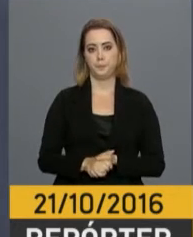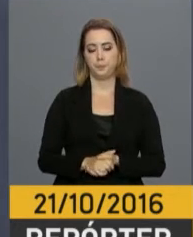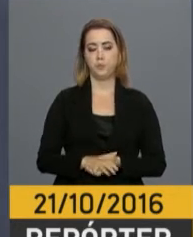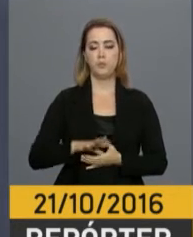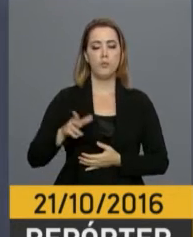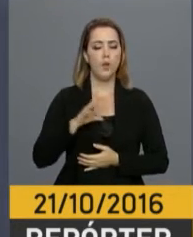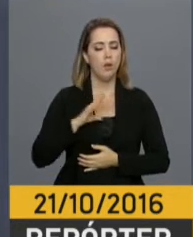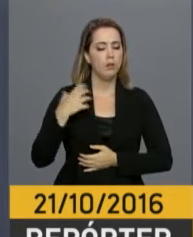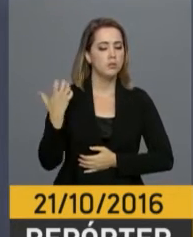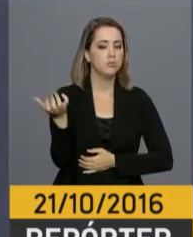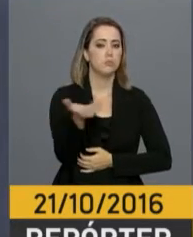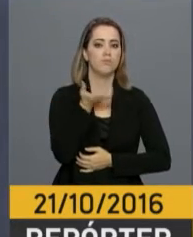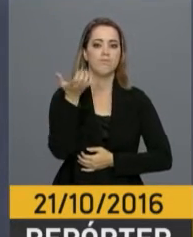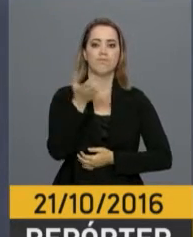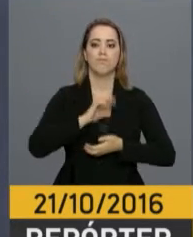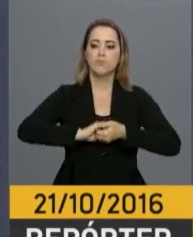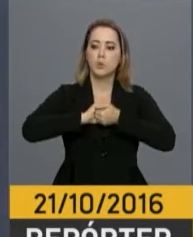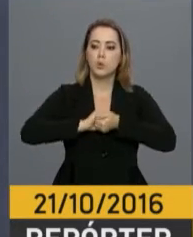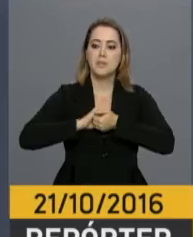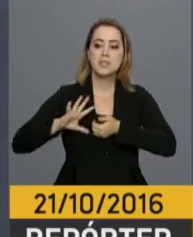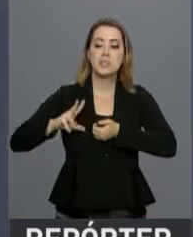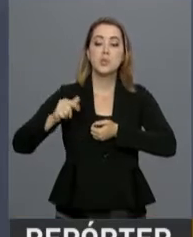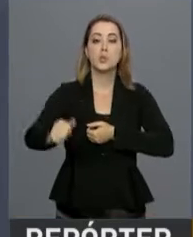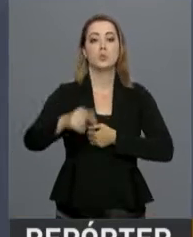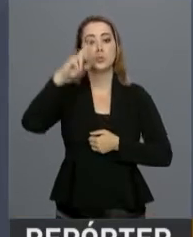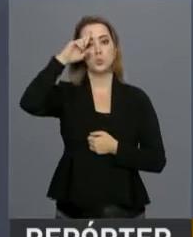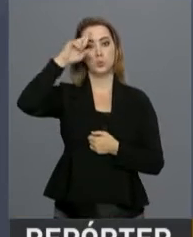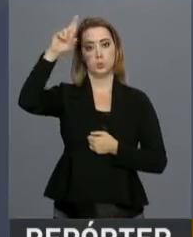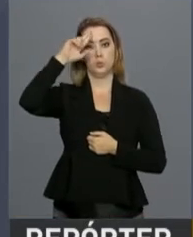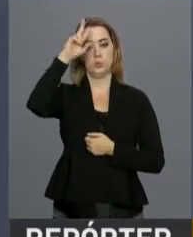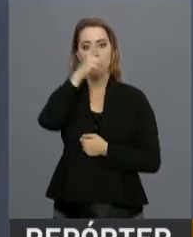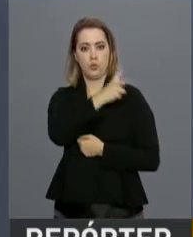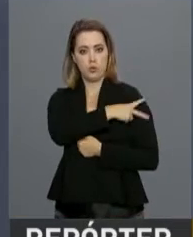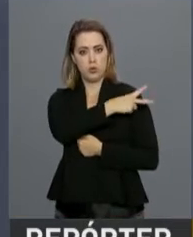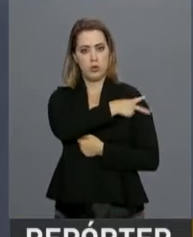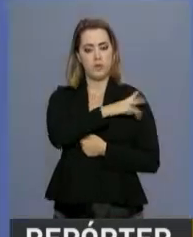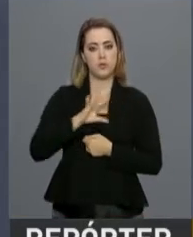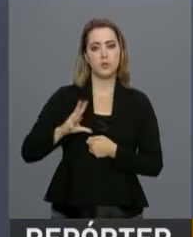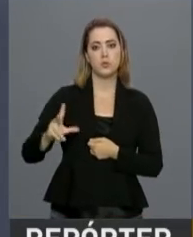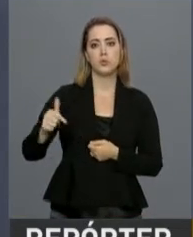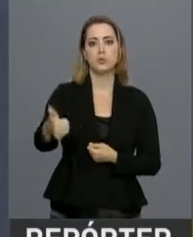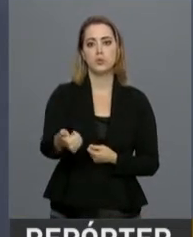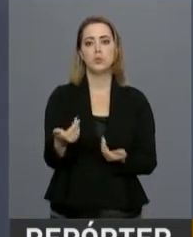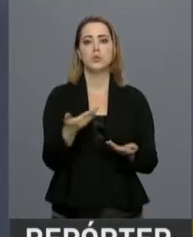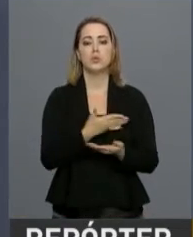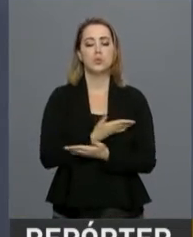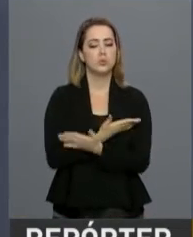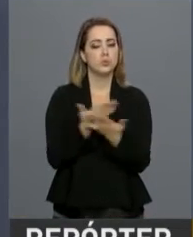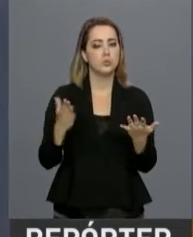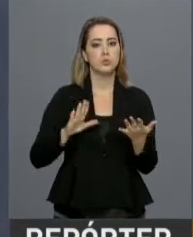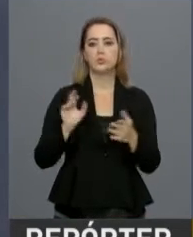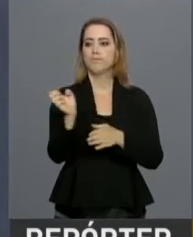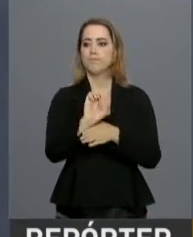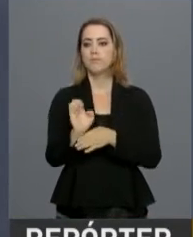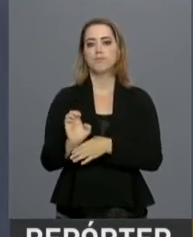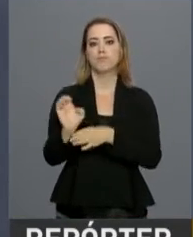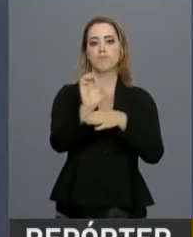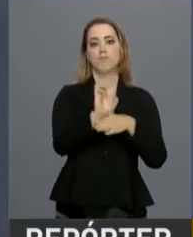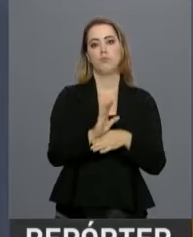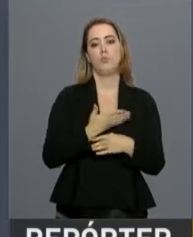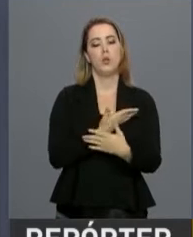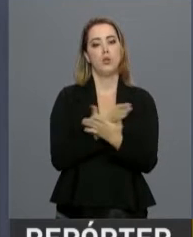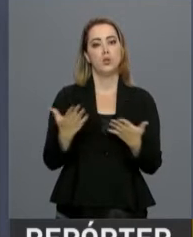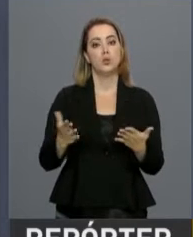Cumprimentar todos os superintendentes, aqui presentes, de todos os estados, todos os